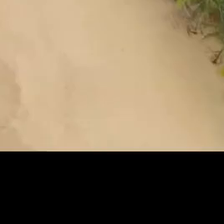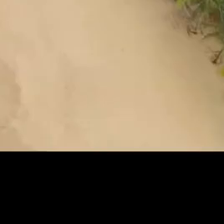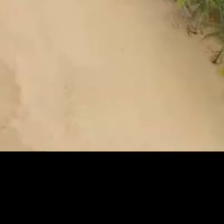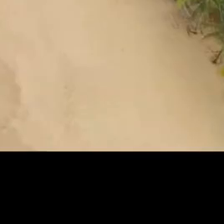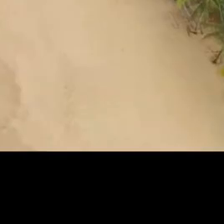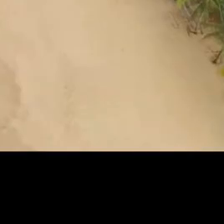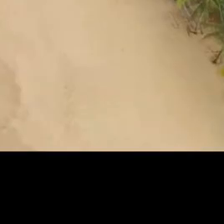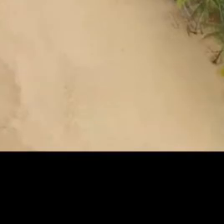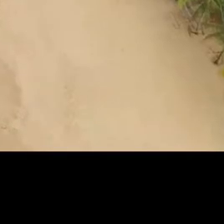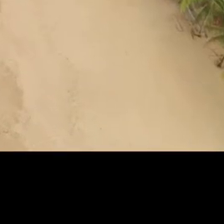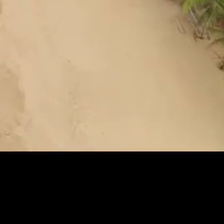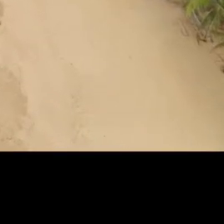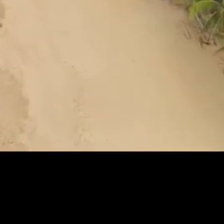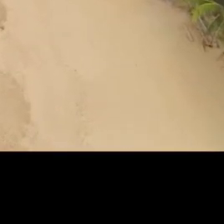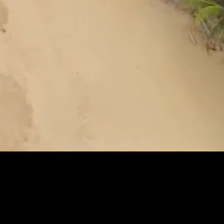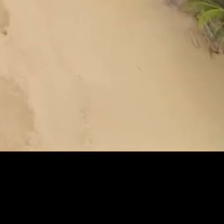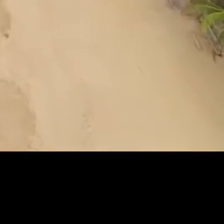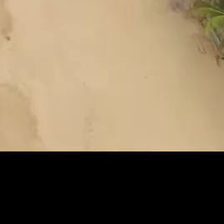Federal.